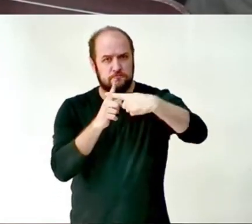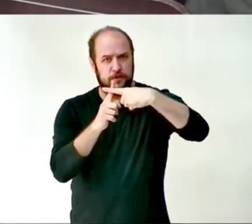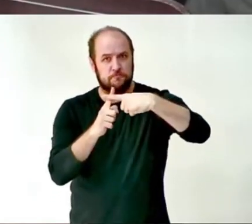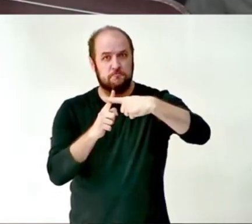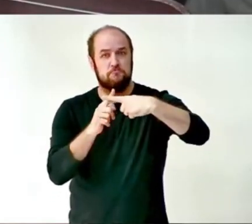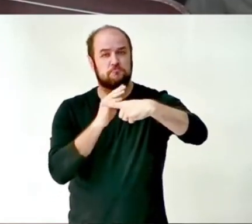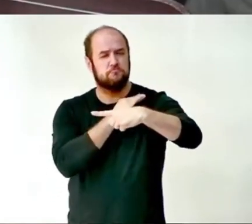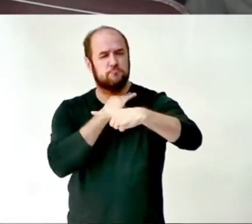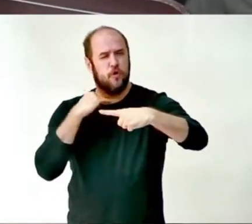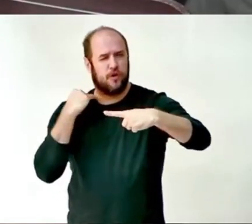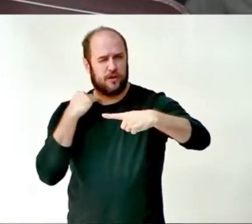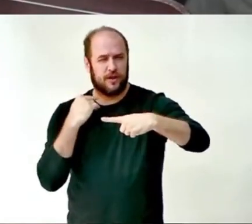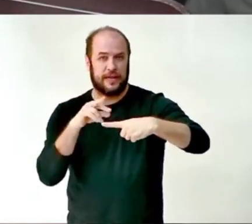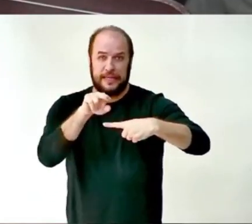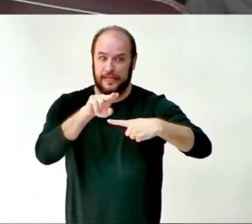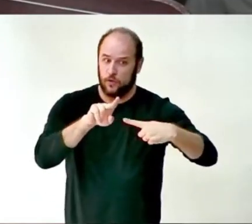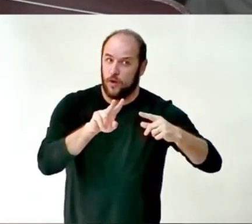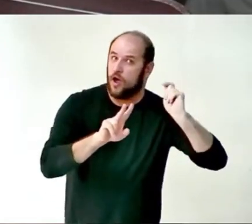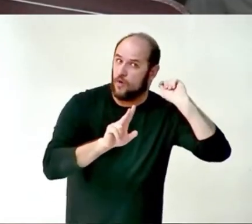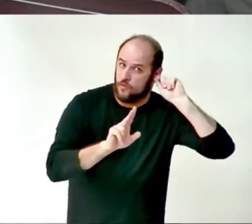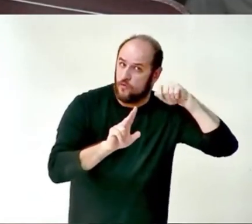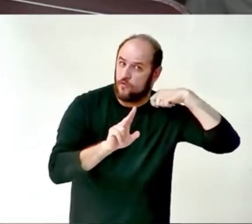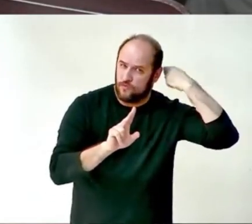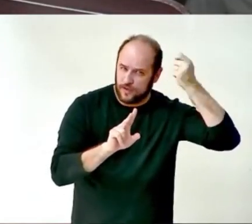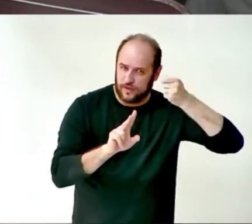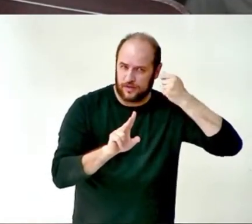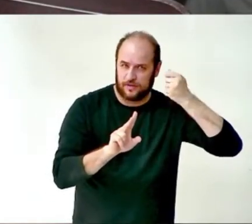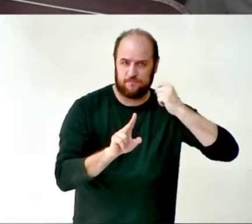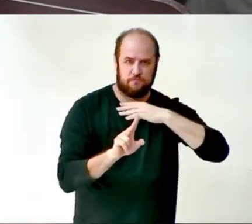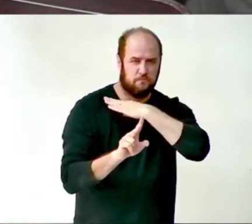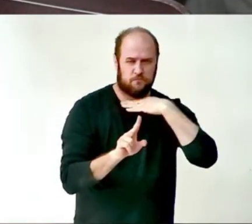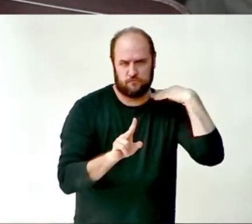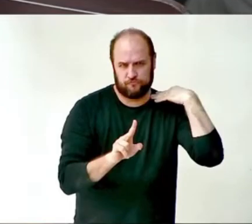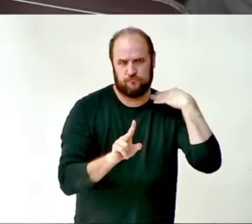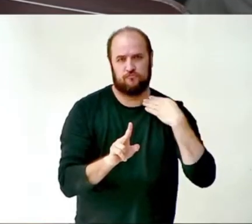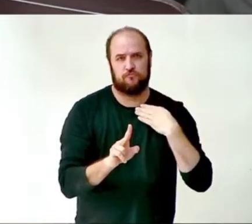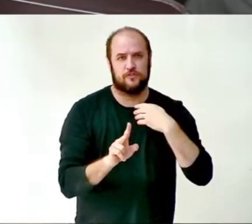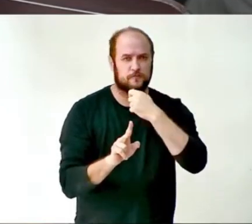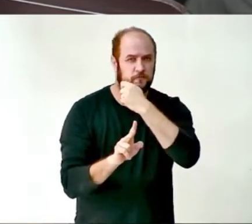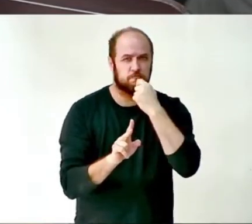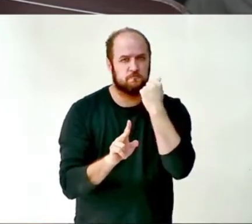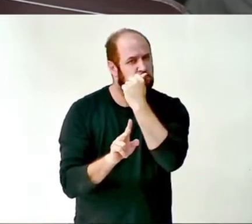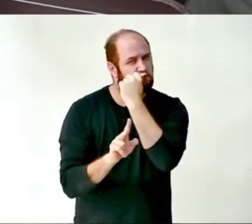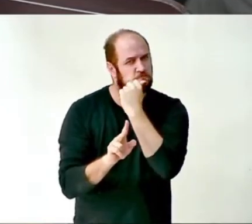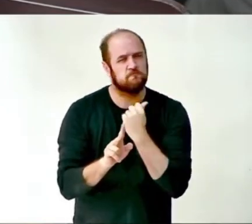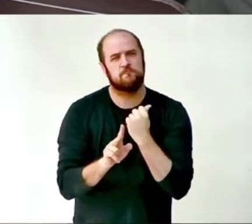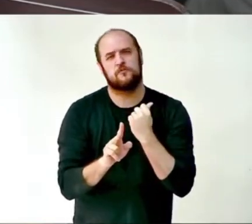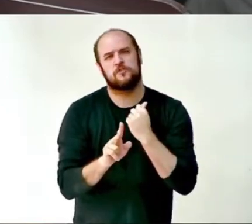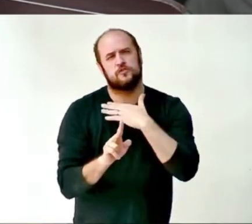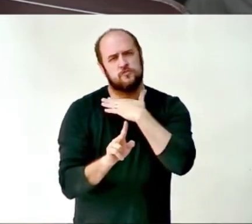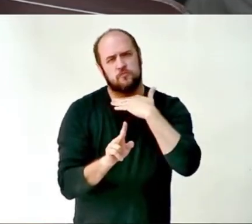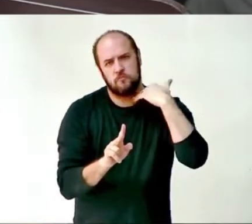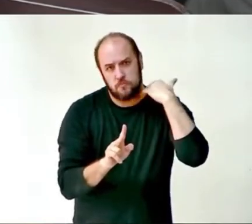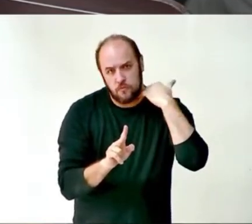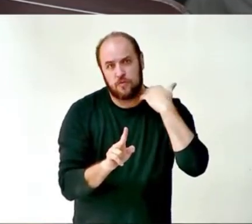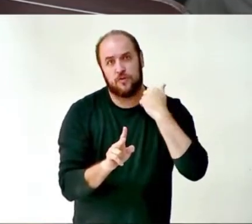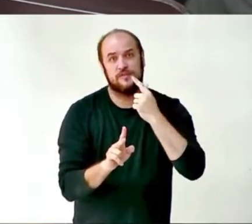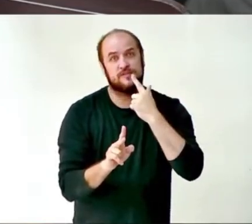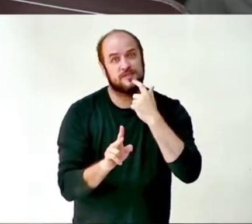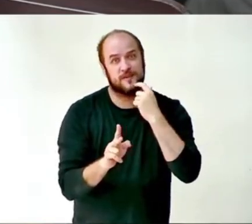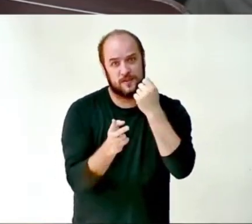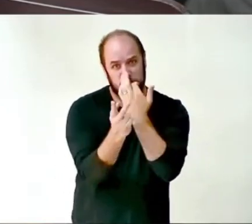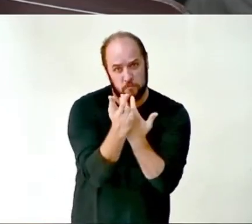morreu como uma ovelha que vai para o matadouro, como um carneiro que é morto para que o seu sangue